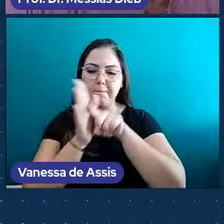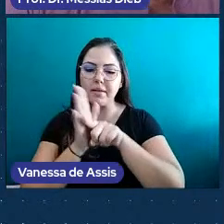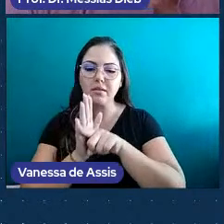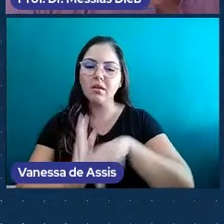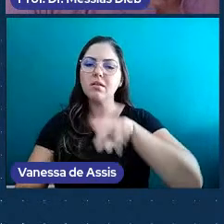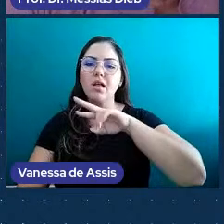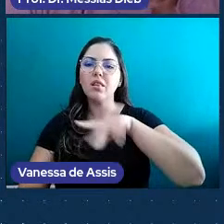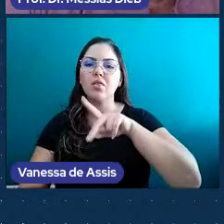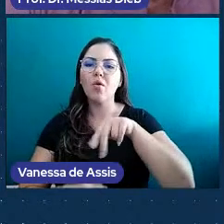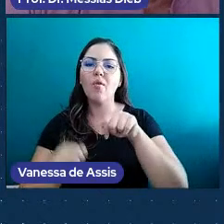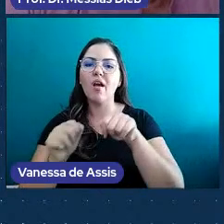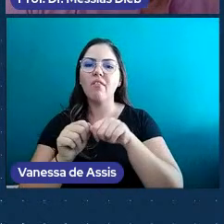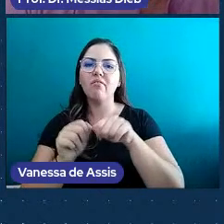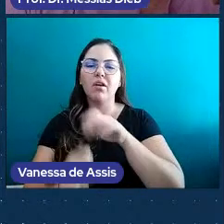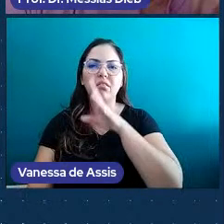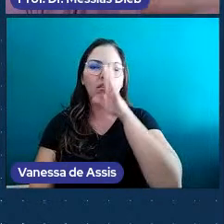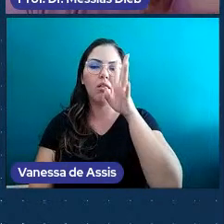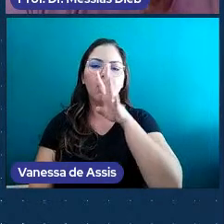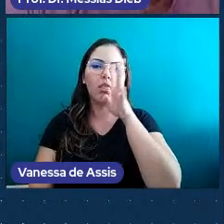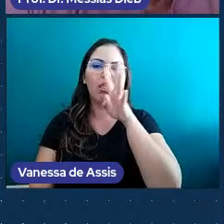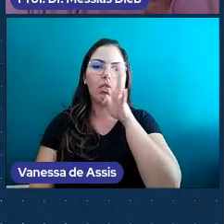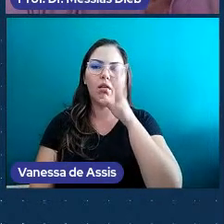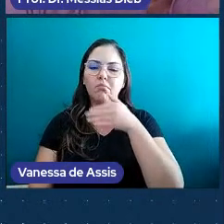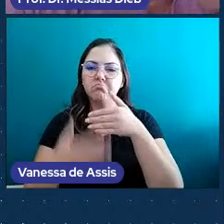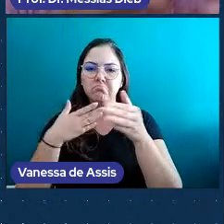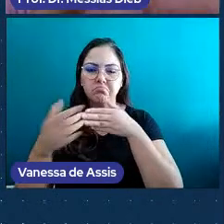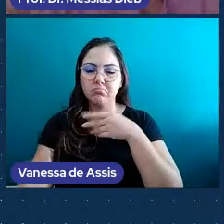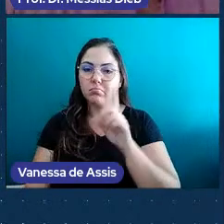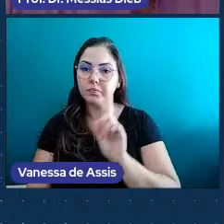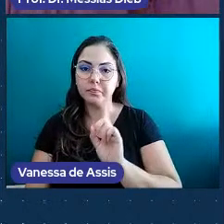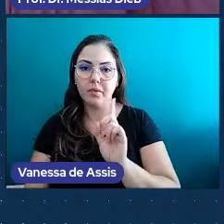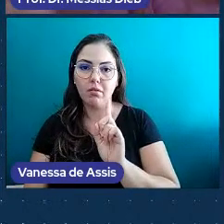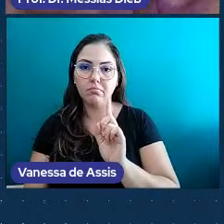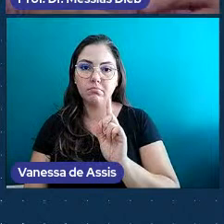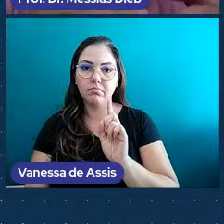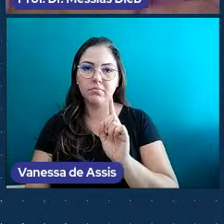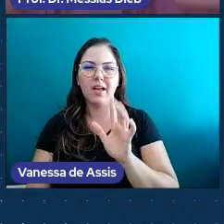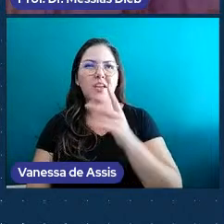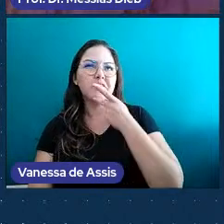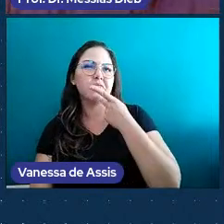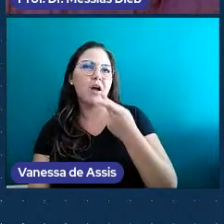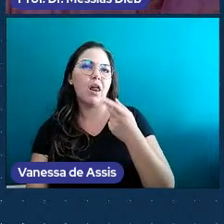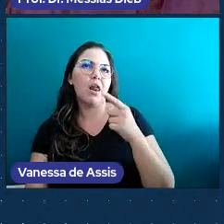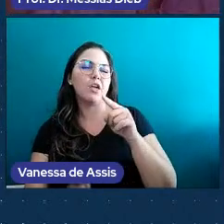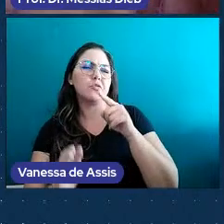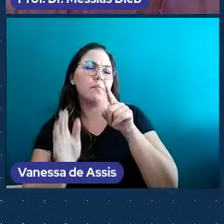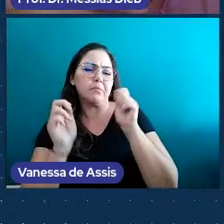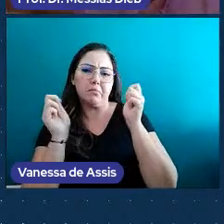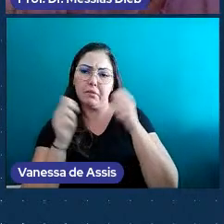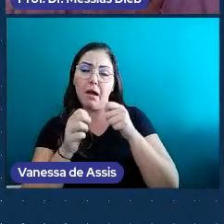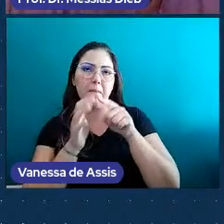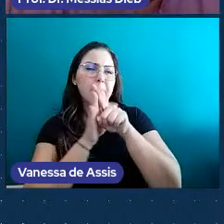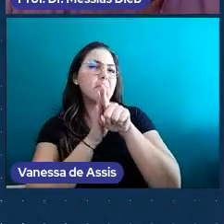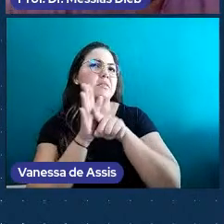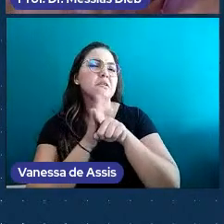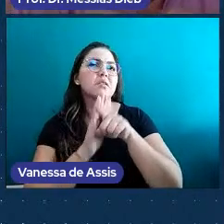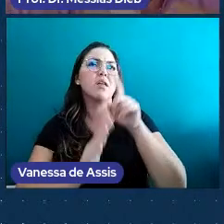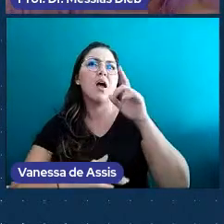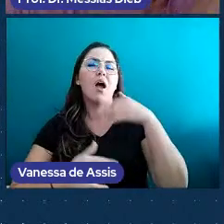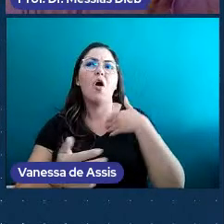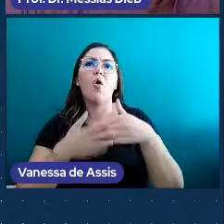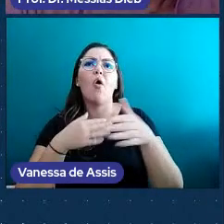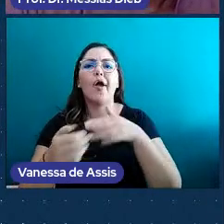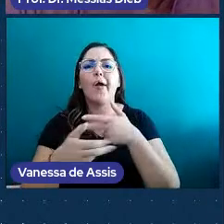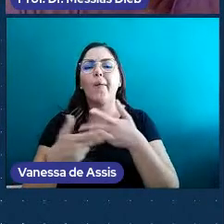da pesquisa científica, porque pesquisa é um termo que se banalizou. Você pesquisa qualquer coisa. Você pesquisa preço de